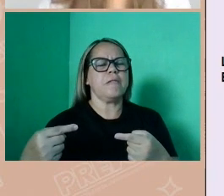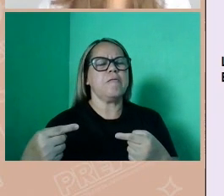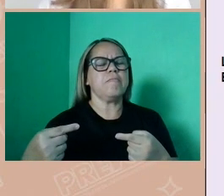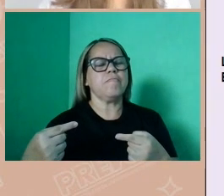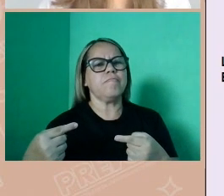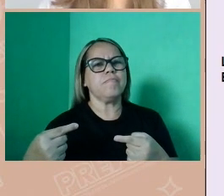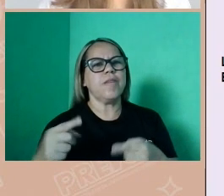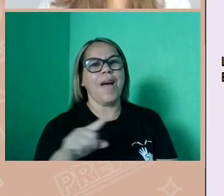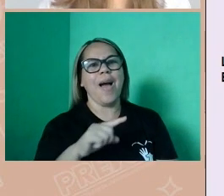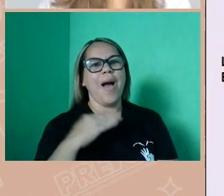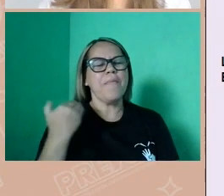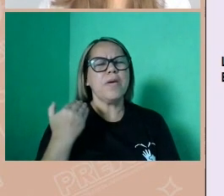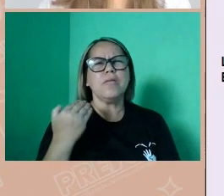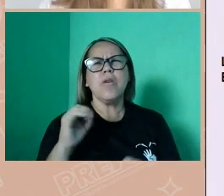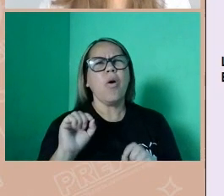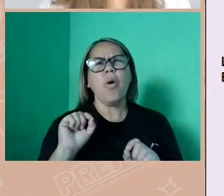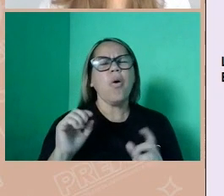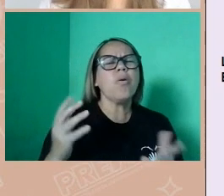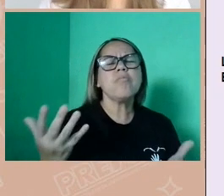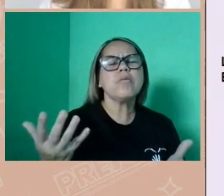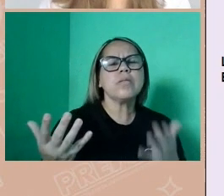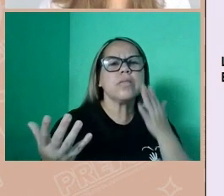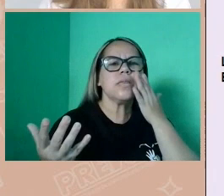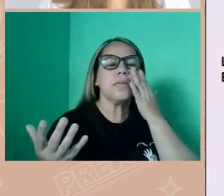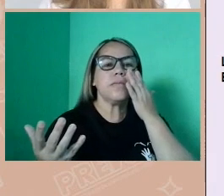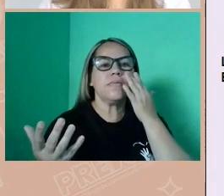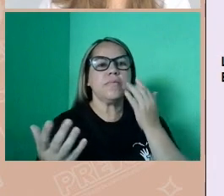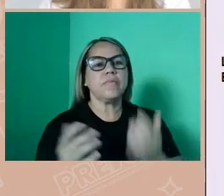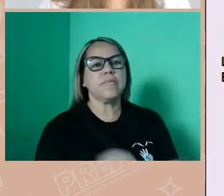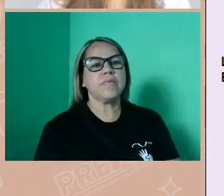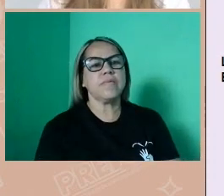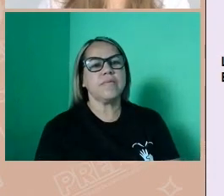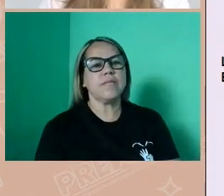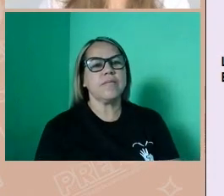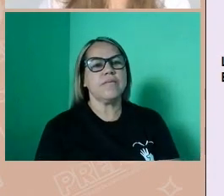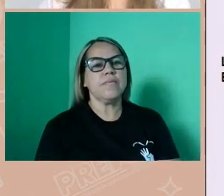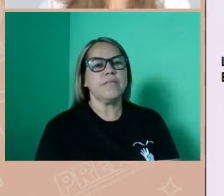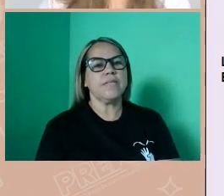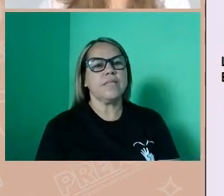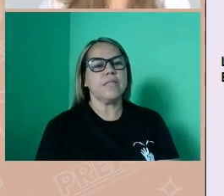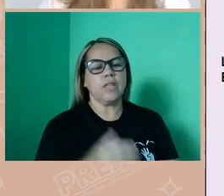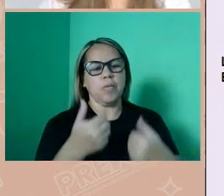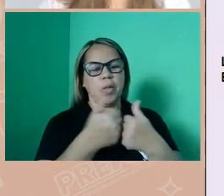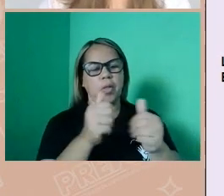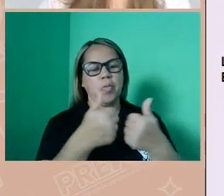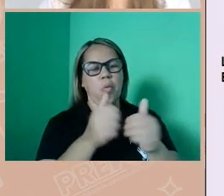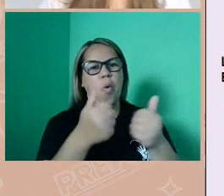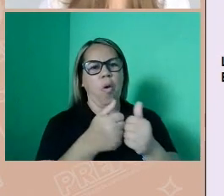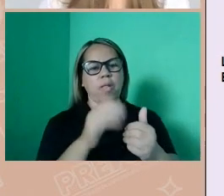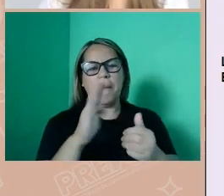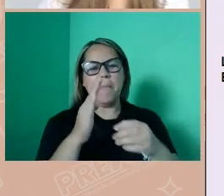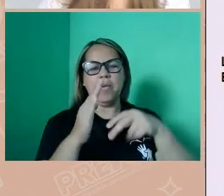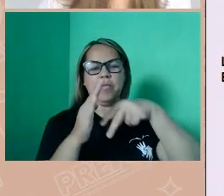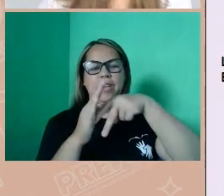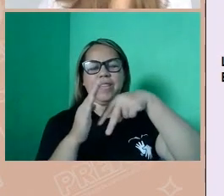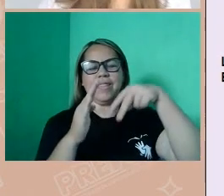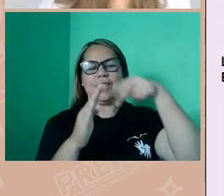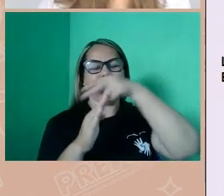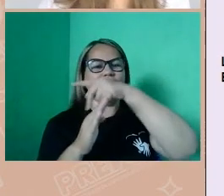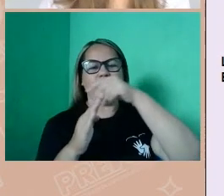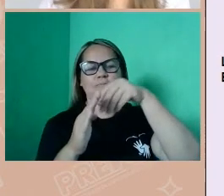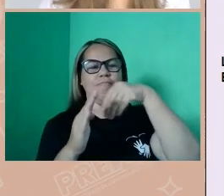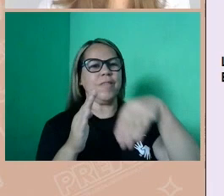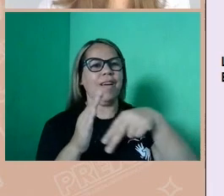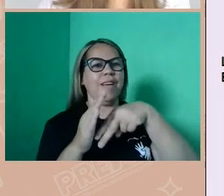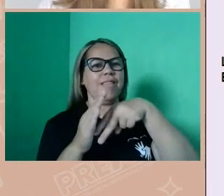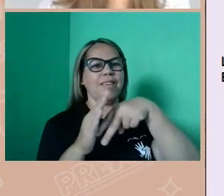e que hobby é esse riding on the outside então andar do lado de fora de ônibus públicos e aqui a gente tem uma